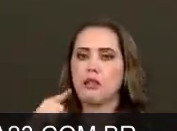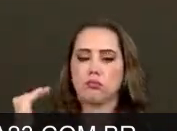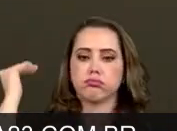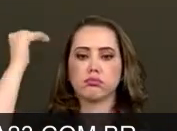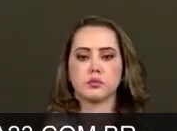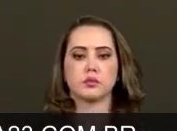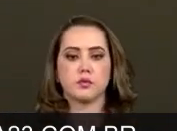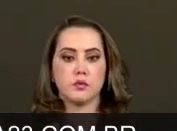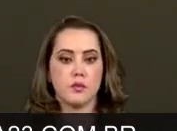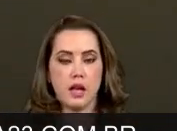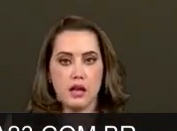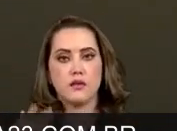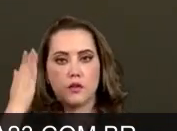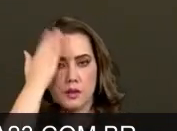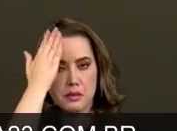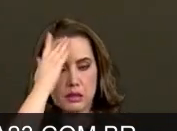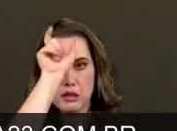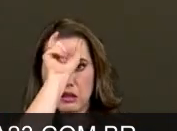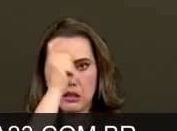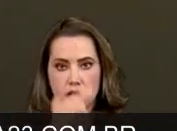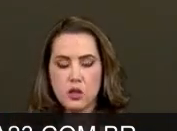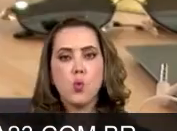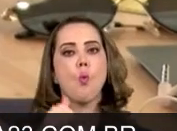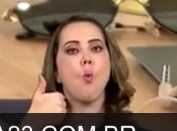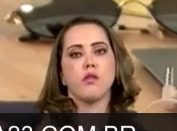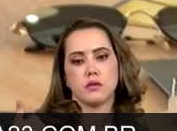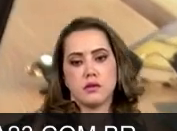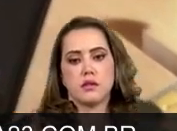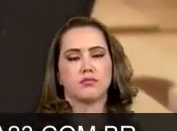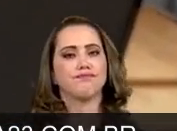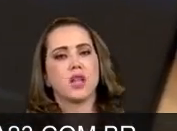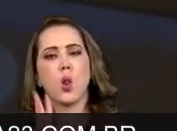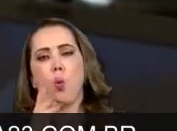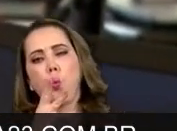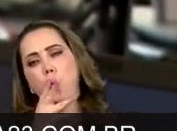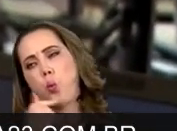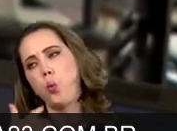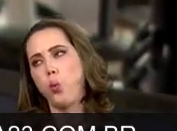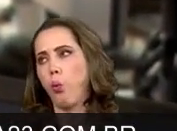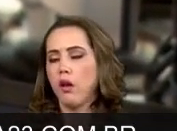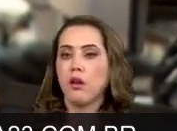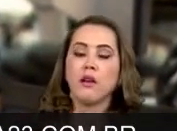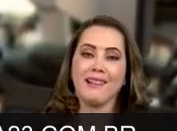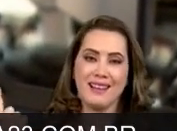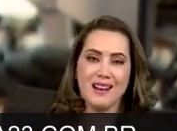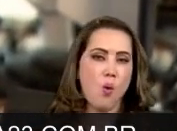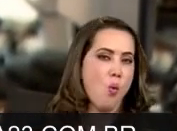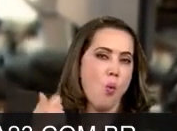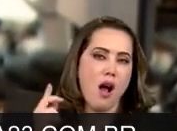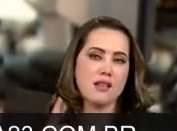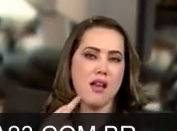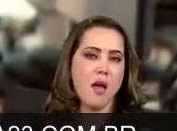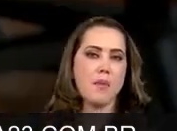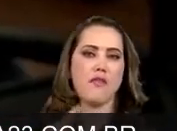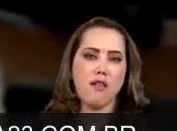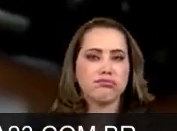Giovana só foi diagnosticada com dislexia aos 11 anos. A demora em descobrir o transtorno fez com que ela quase repetisse